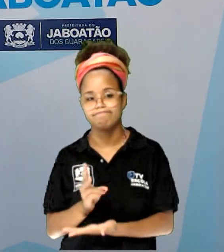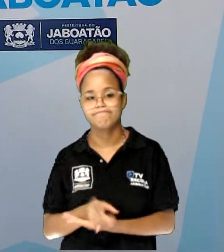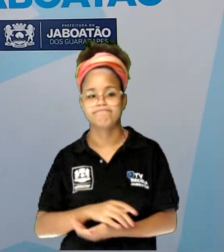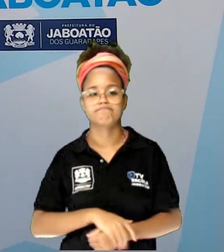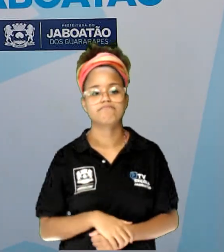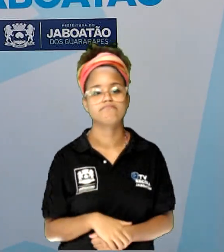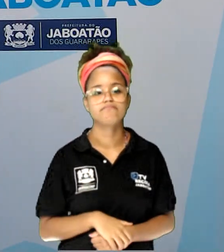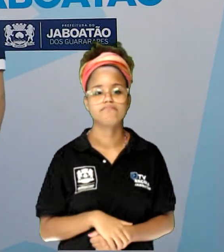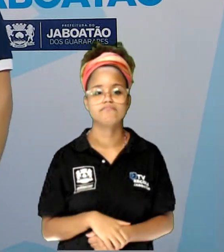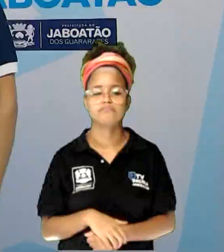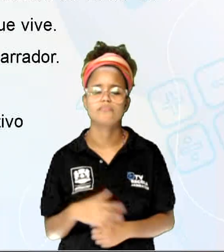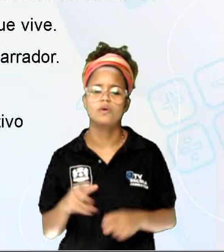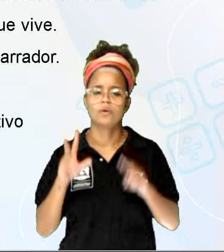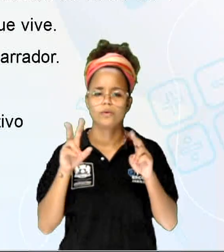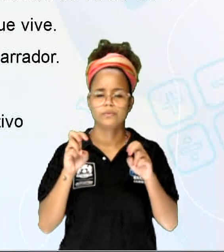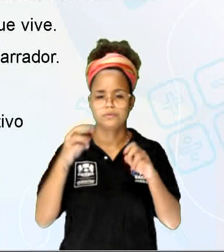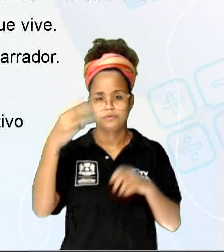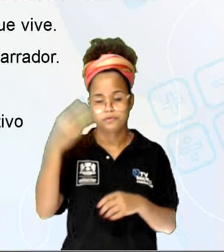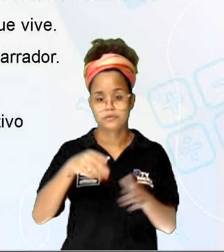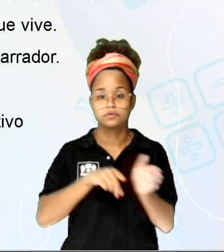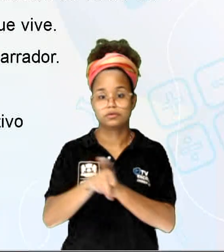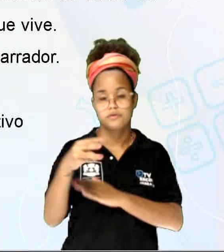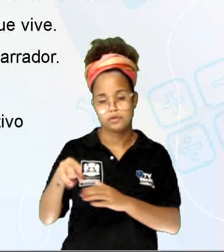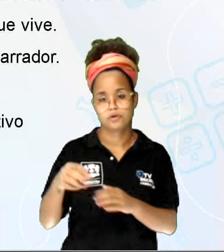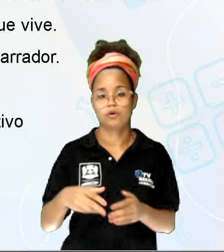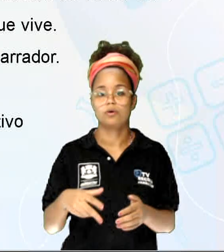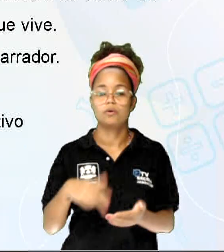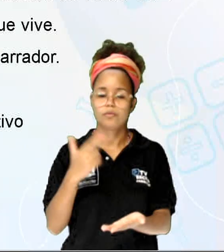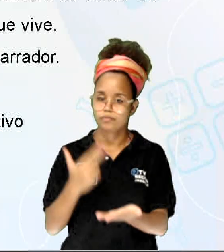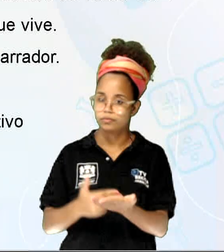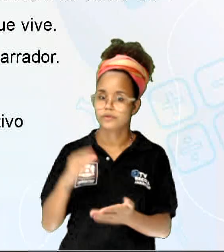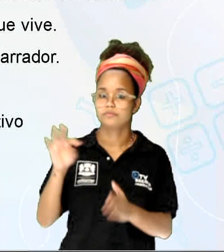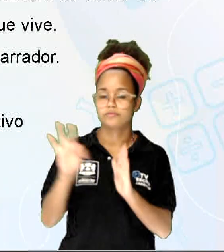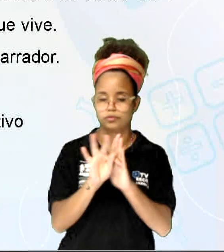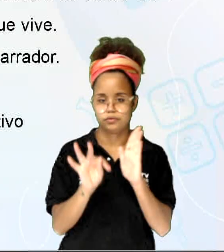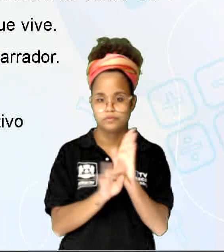Olha só, a questão 3, ainda sobre o mesmo texto da Ana